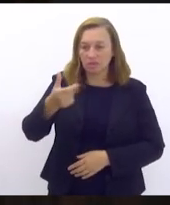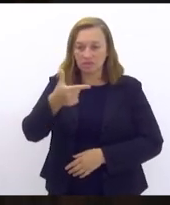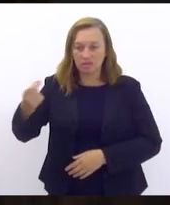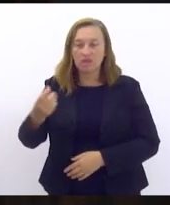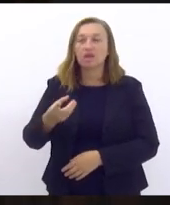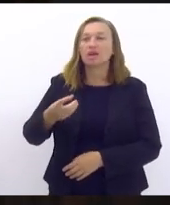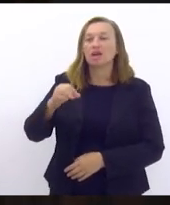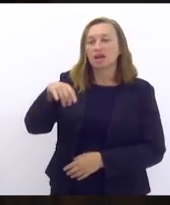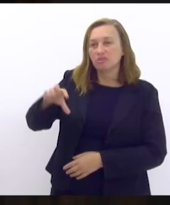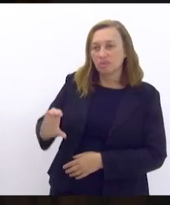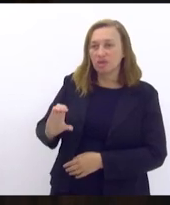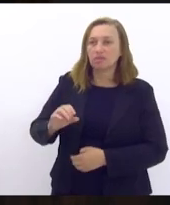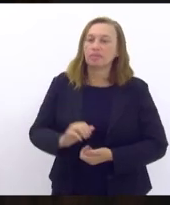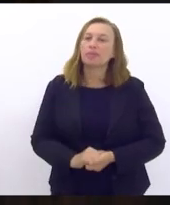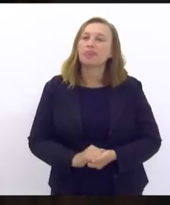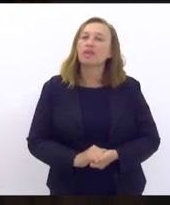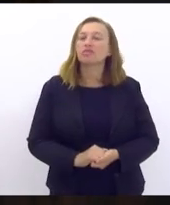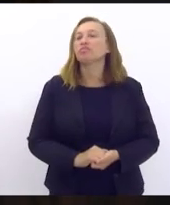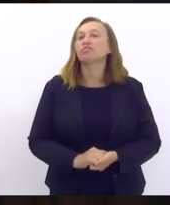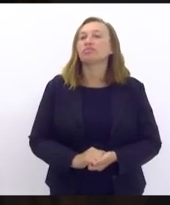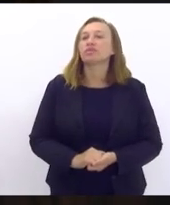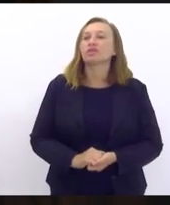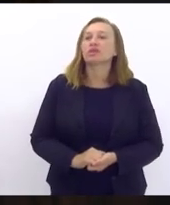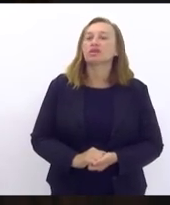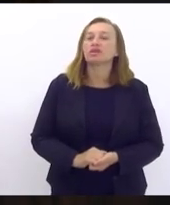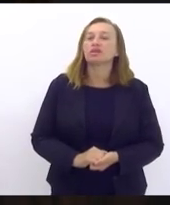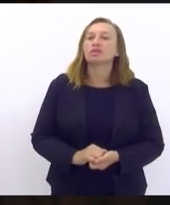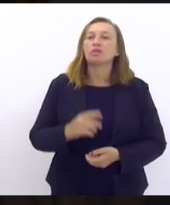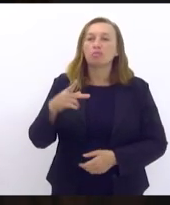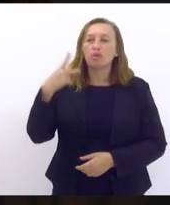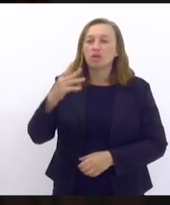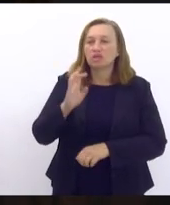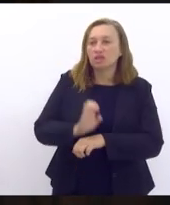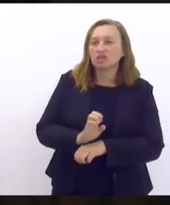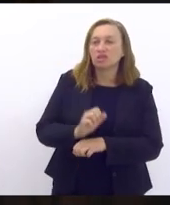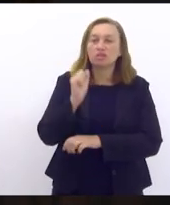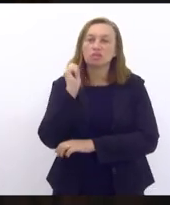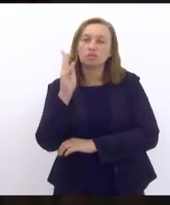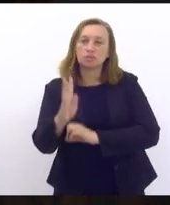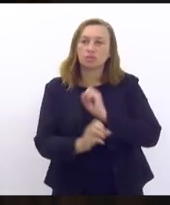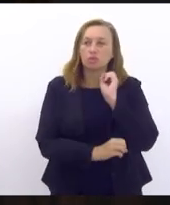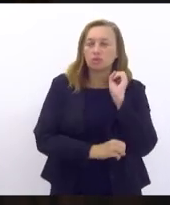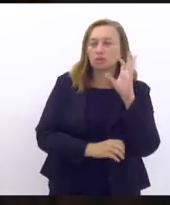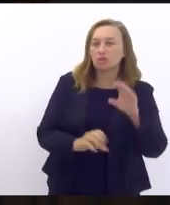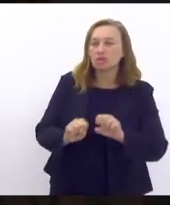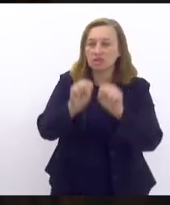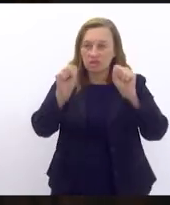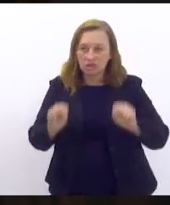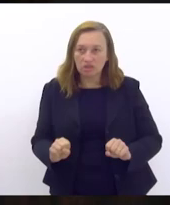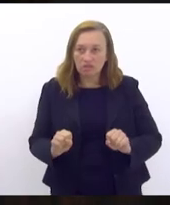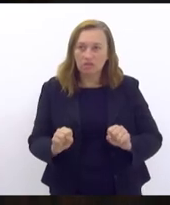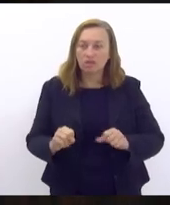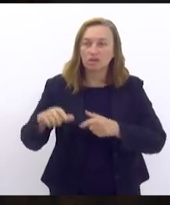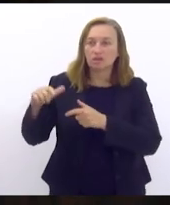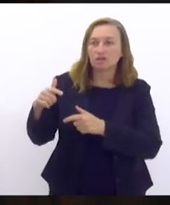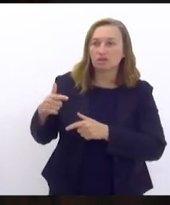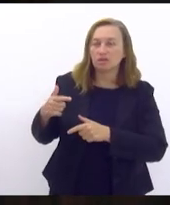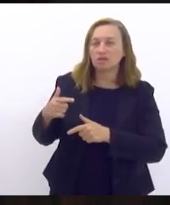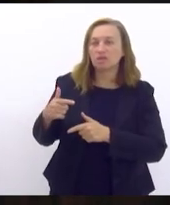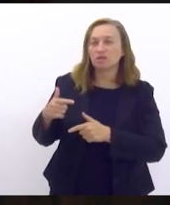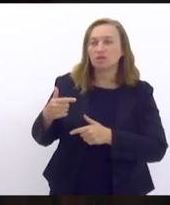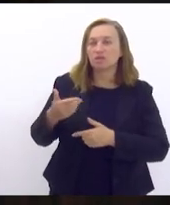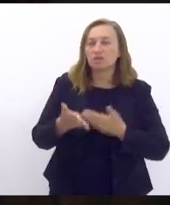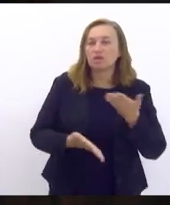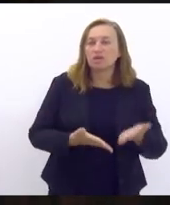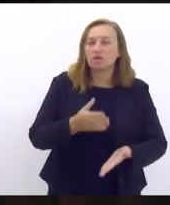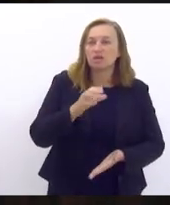Mink, que institui, no âmbito da Política Estadual do Meio Ambiente, o Sistema Estadual de Unidade de Conservação,